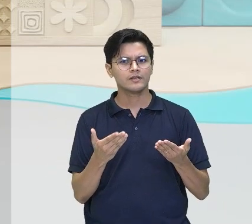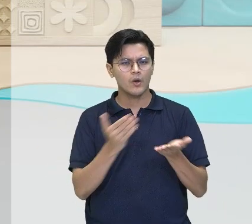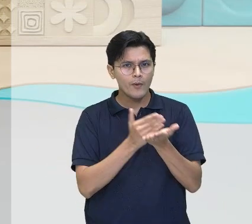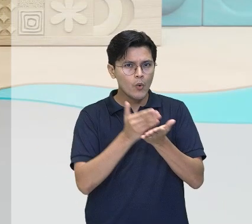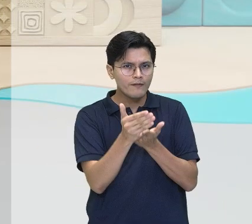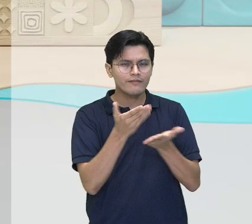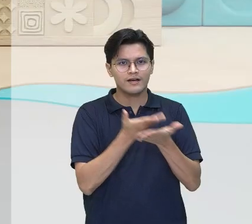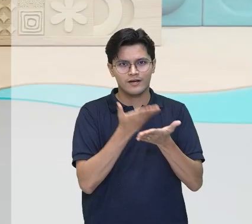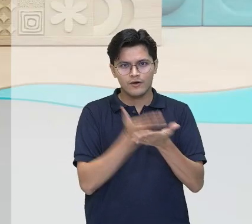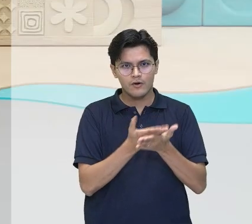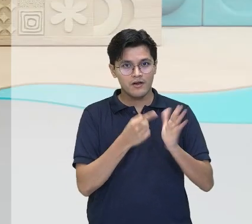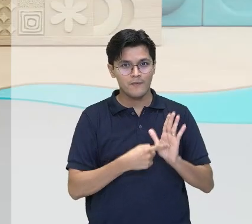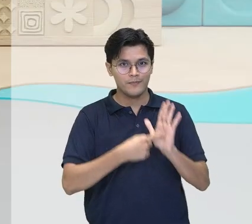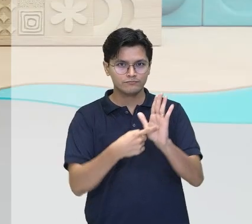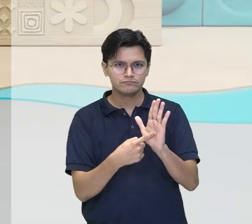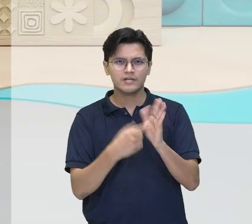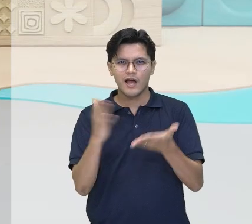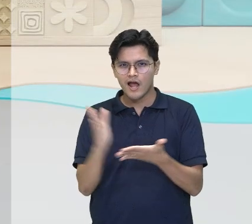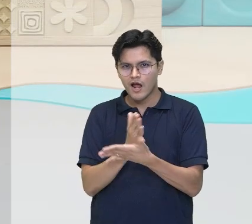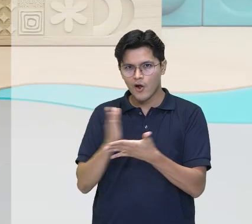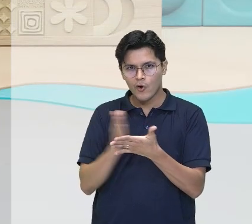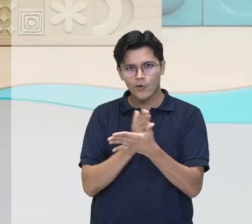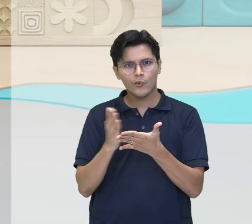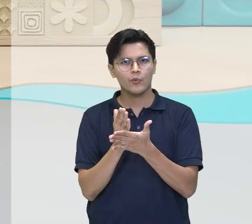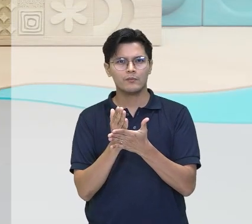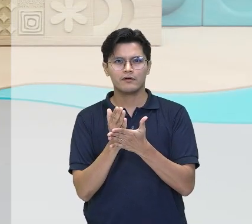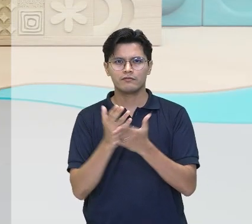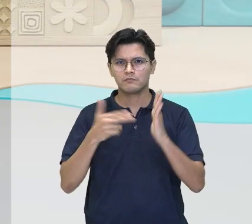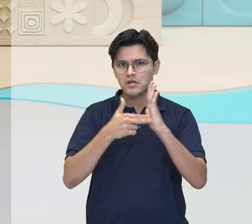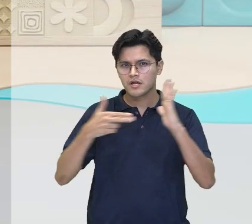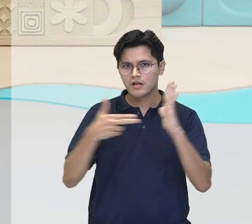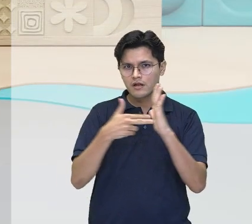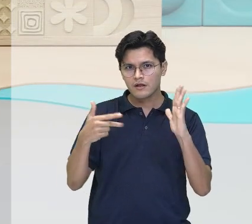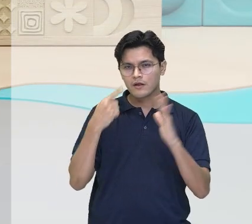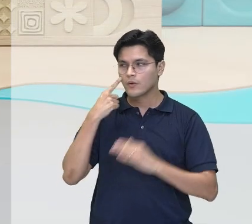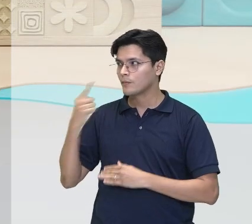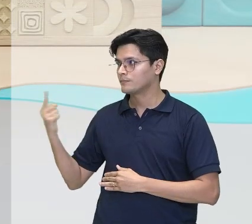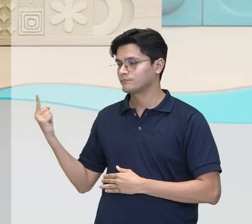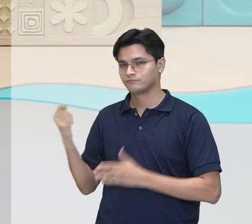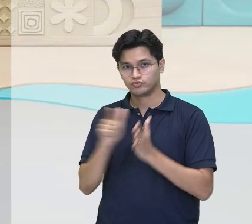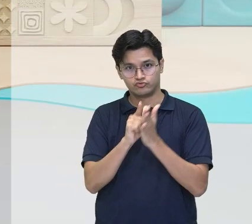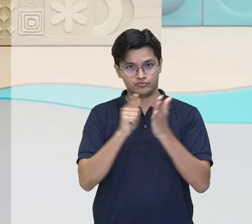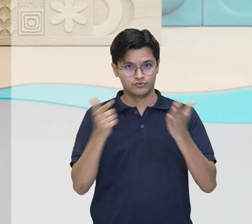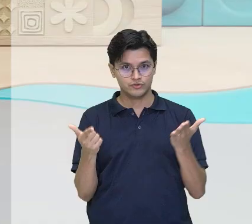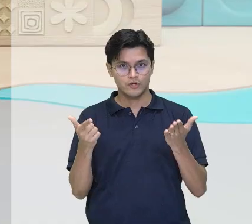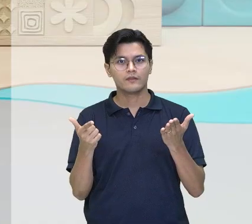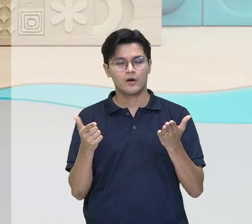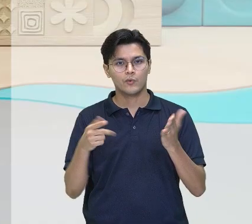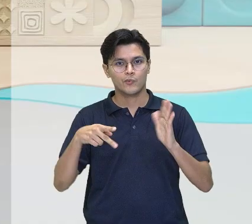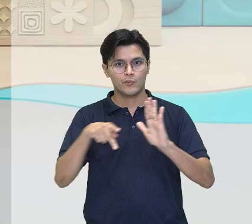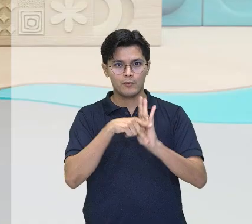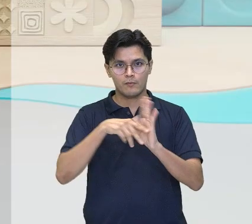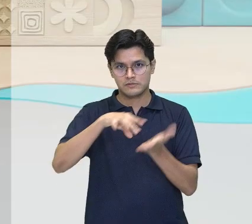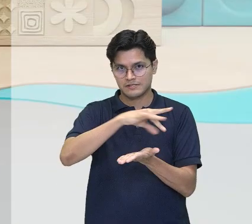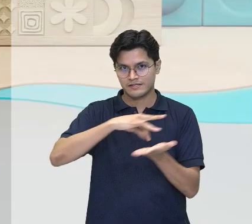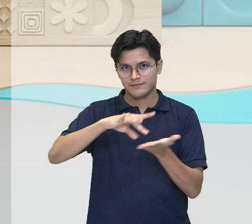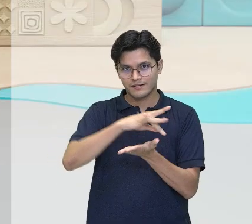algumas notícias, no nosso jornal CMEA News. Então, olha só,